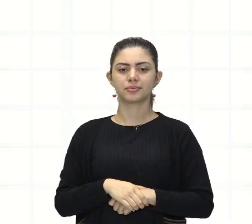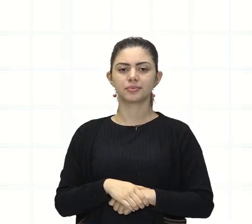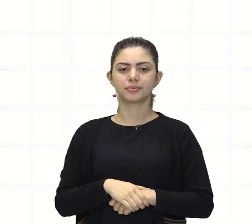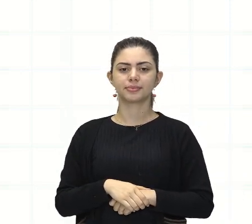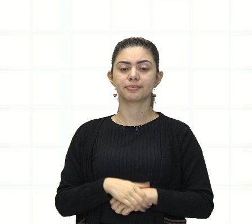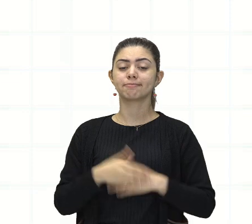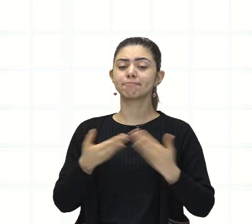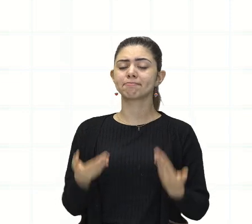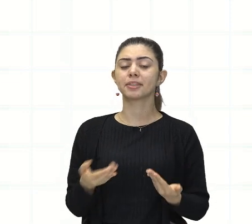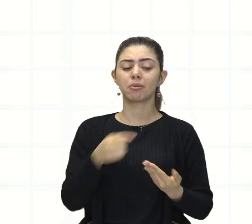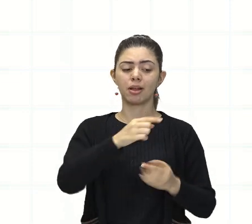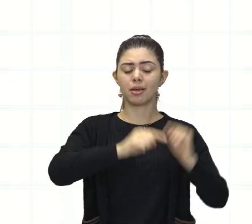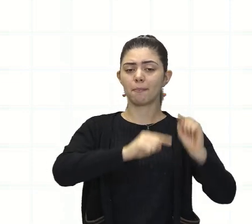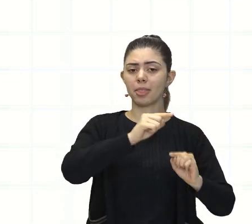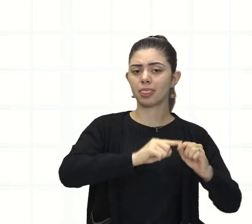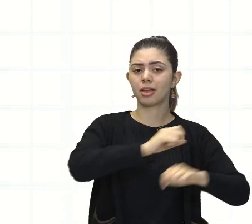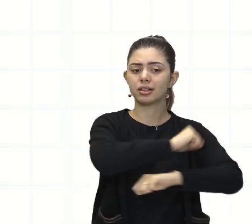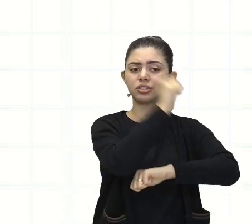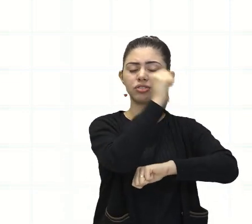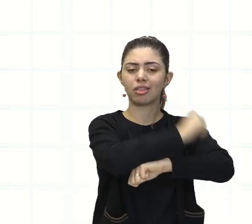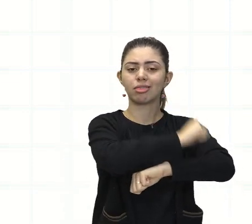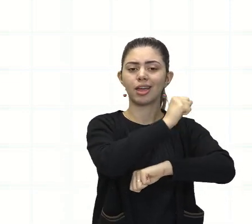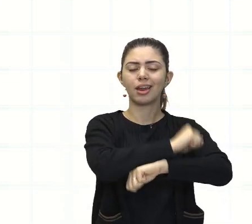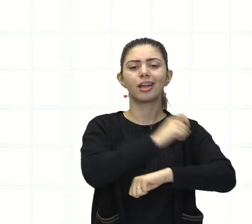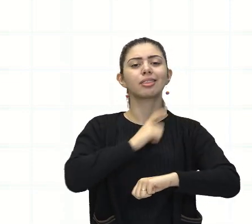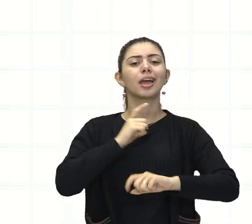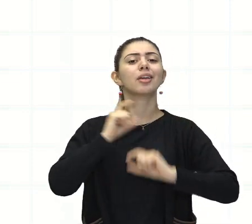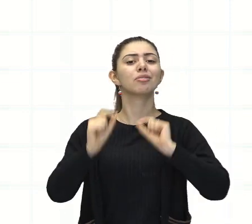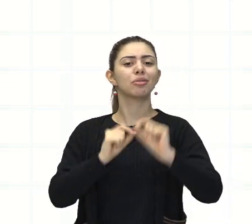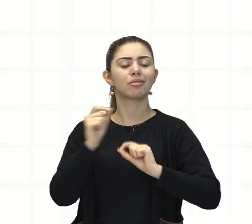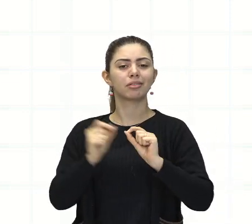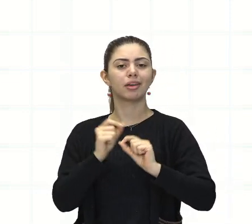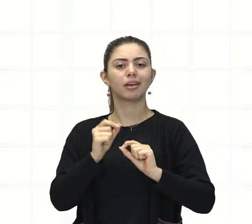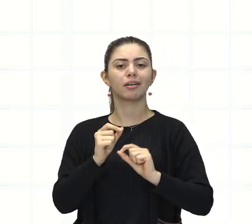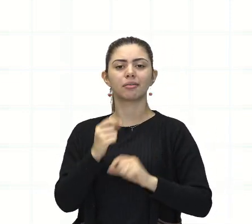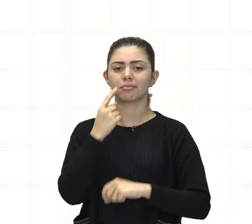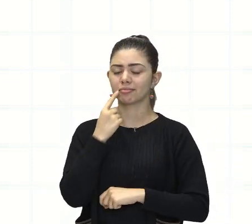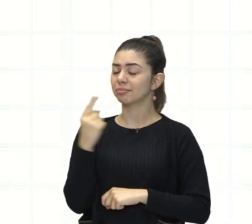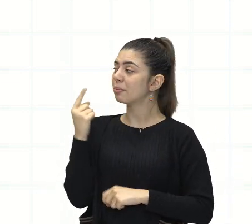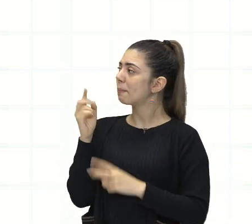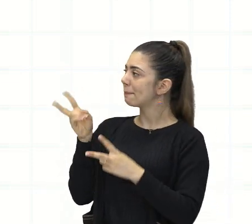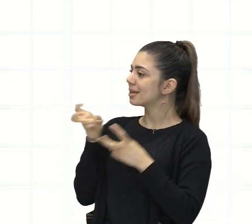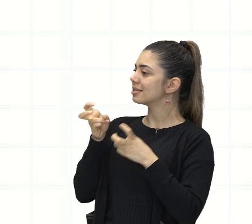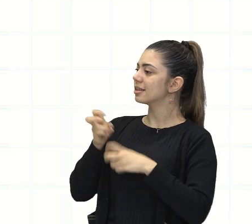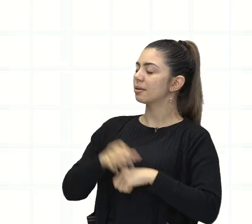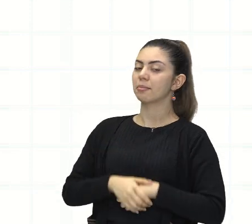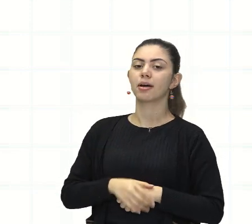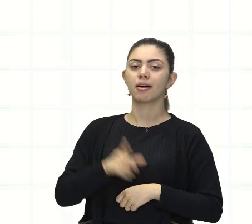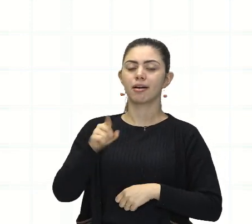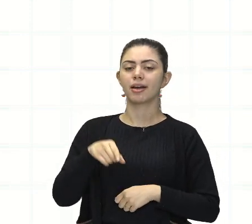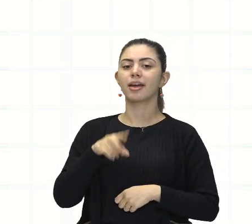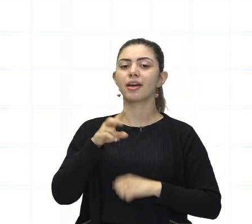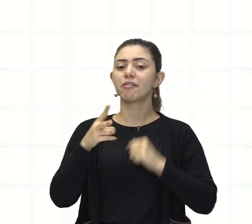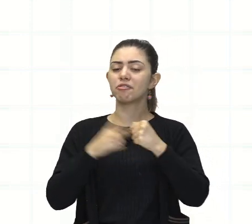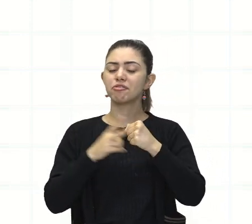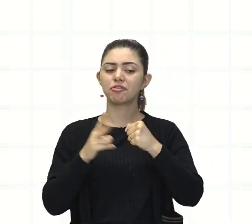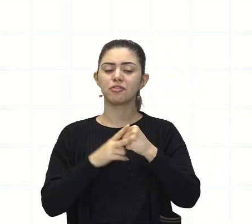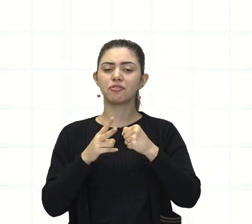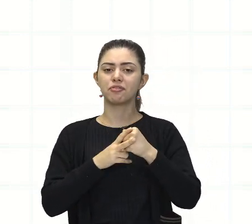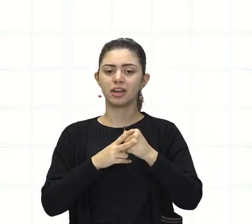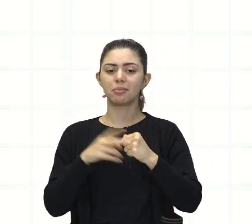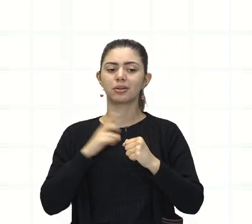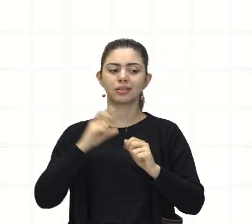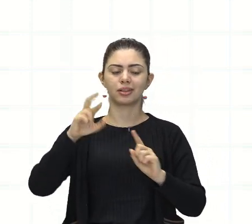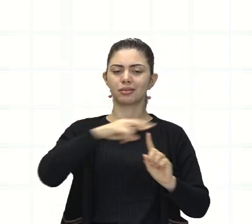objeto. E esse objeto está sendo atribuído a ele esse verbo. Então, aqui a